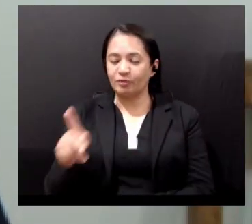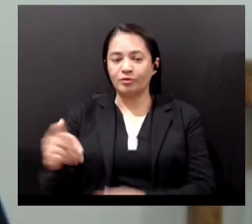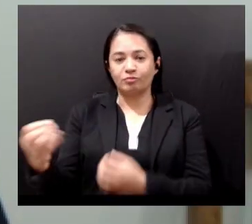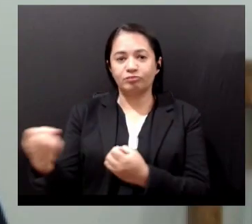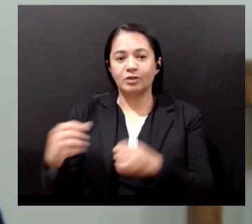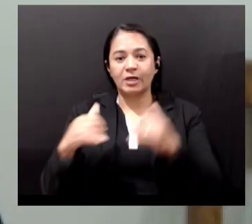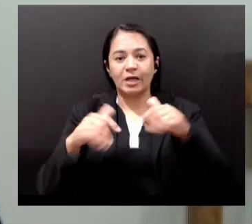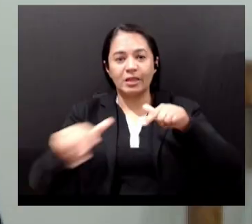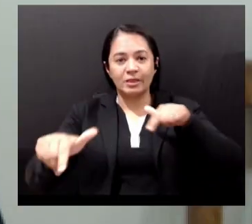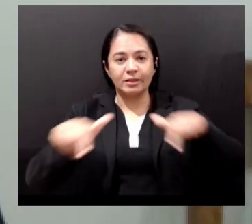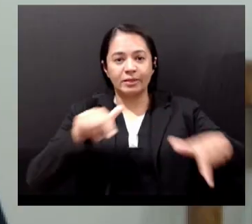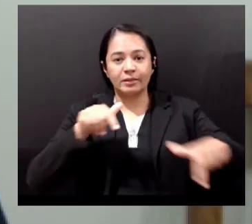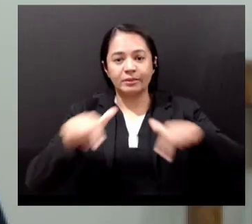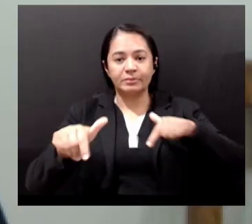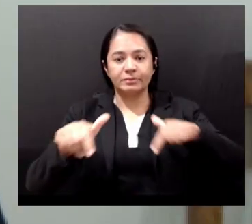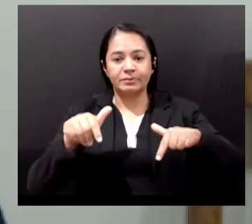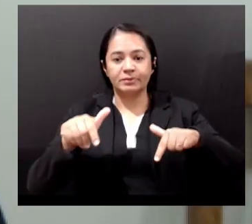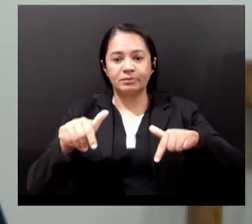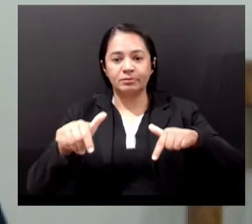orientadores, eles trabalham com